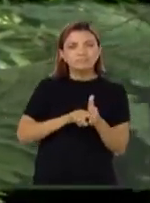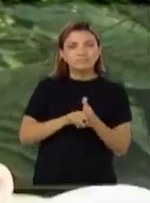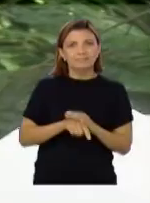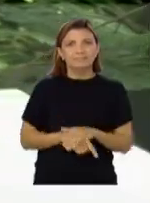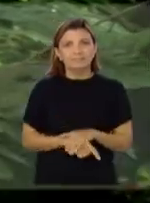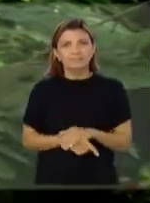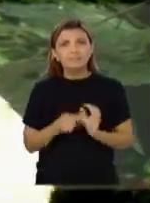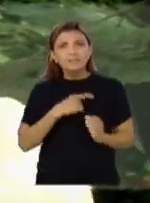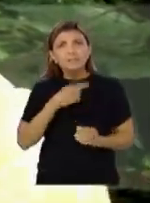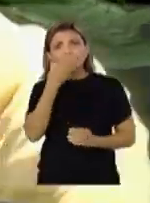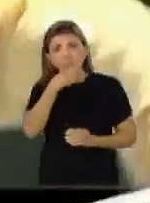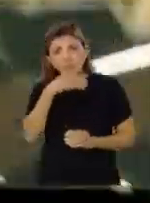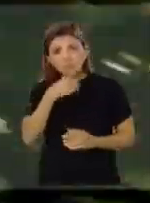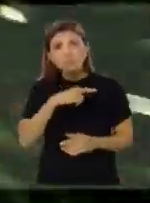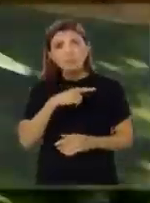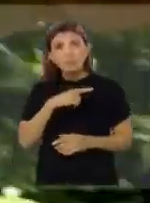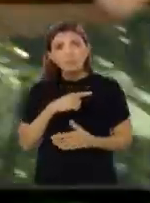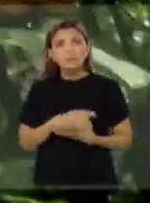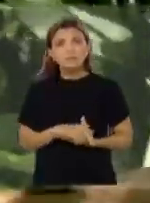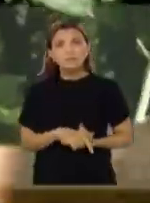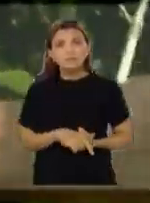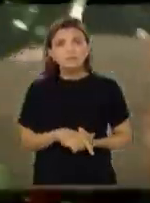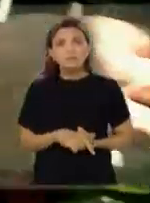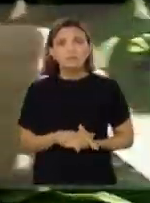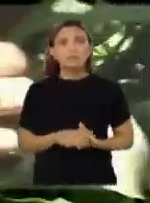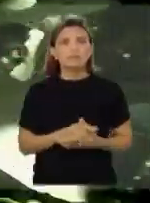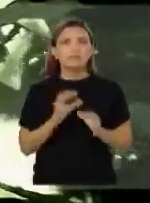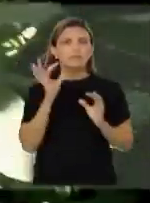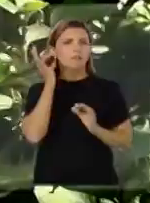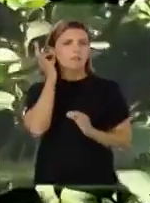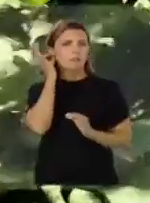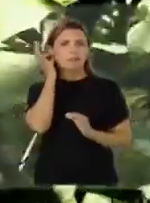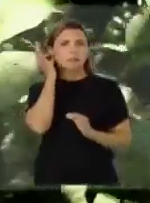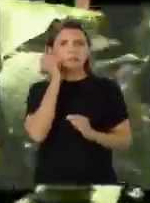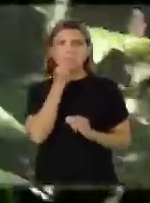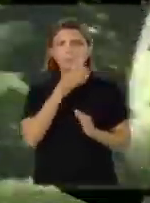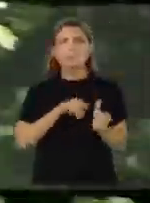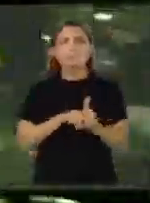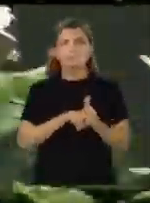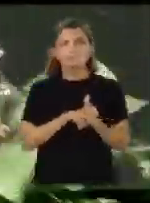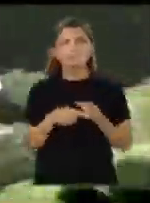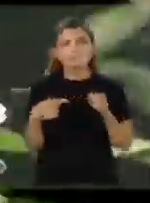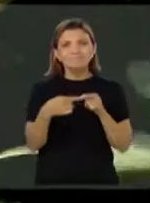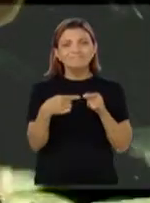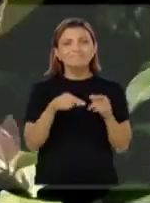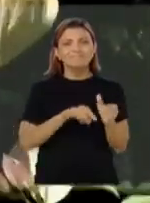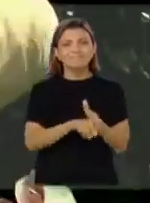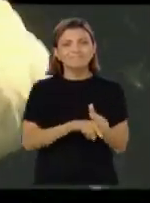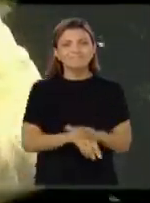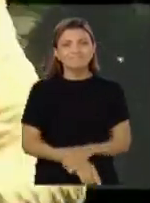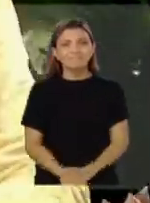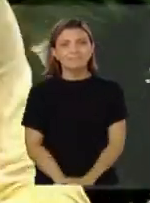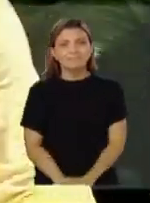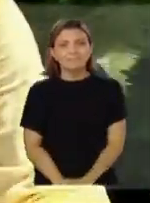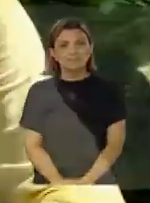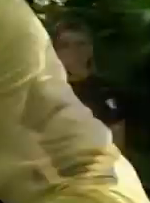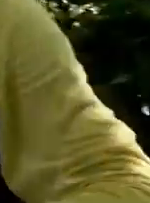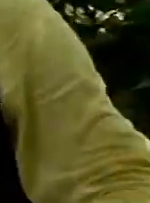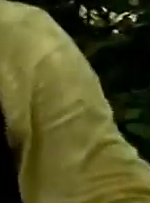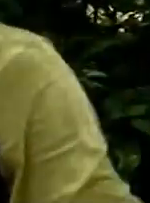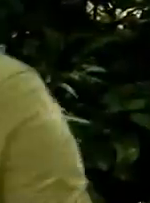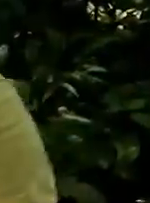mas só um raminho Ah tem um fruto aqui está ótimo para mim isso